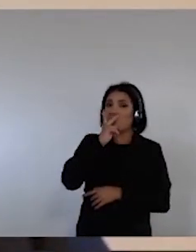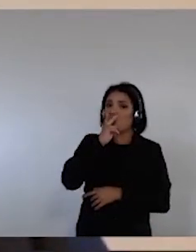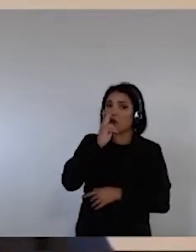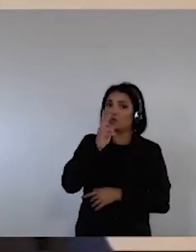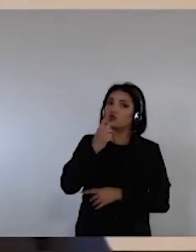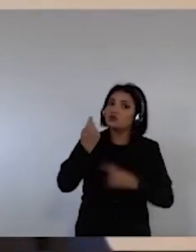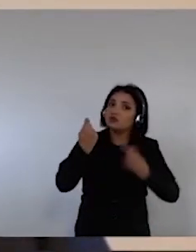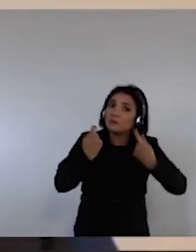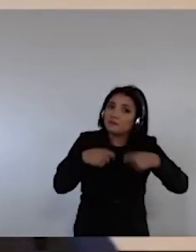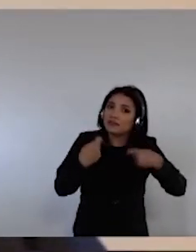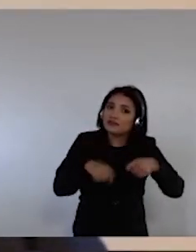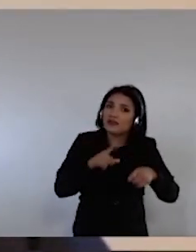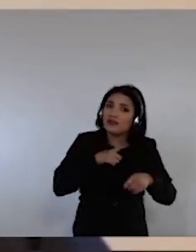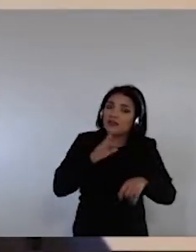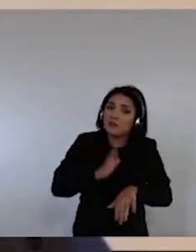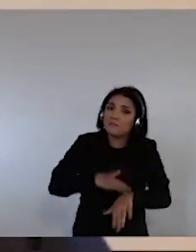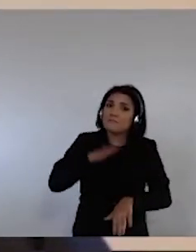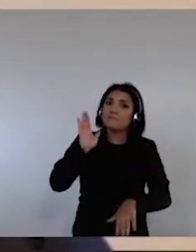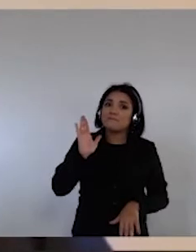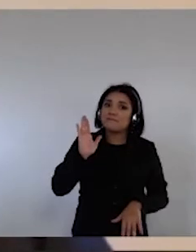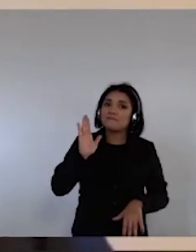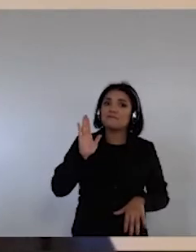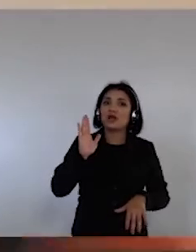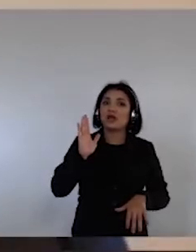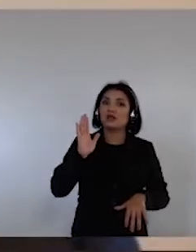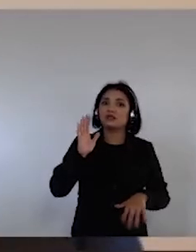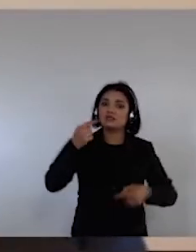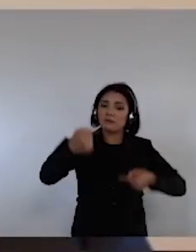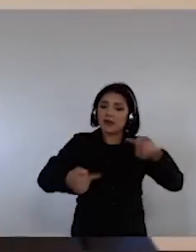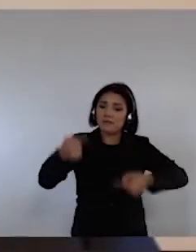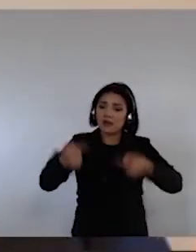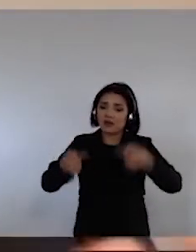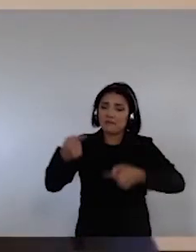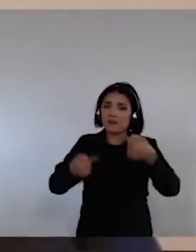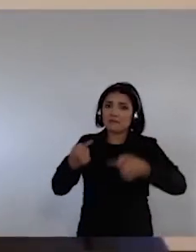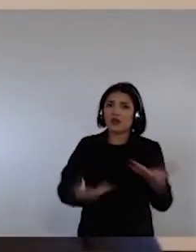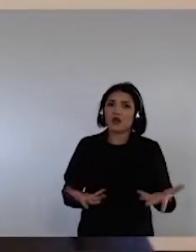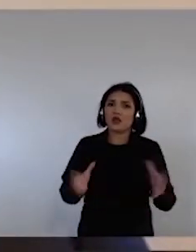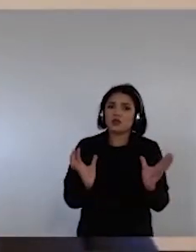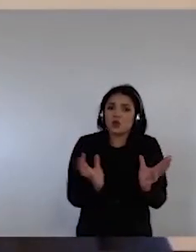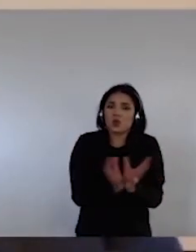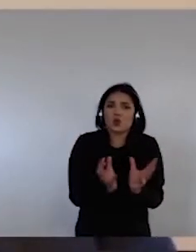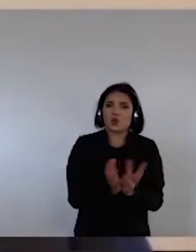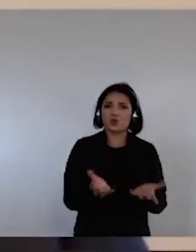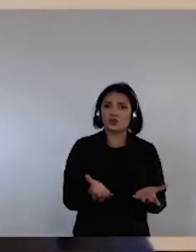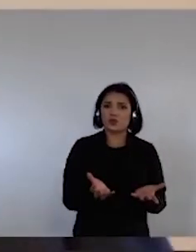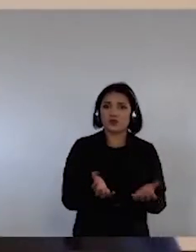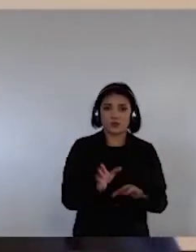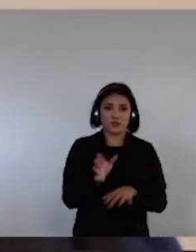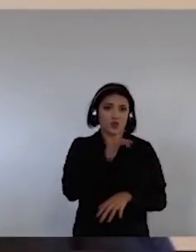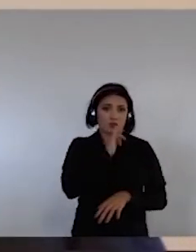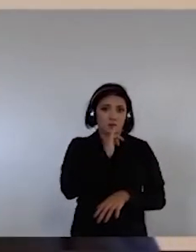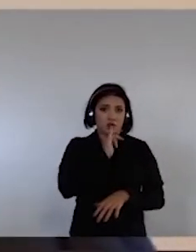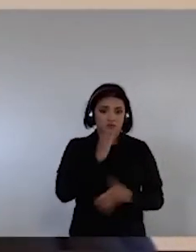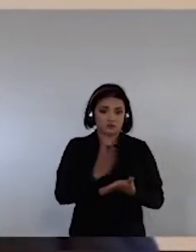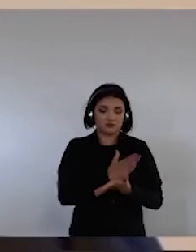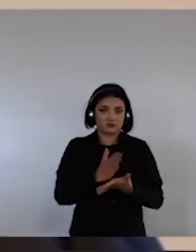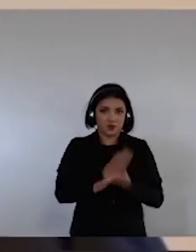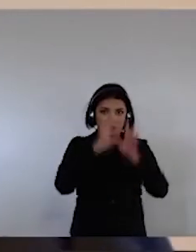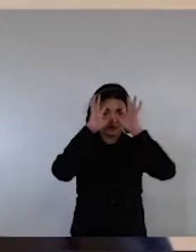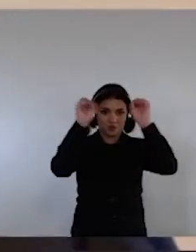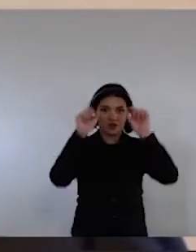citar 4, 5, 6 que estão desalinhados com essa convicção, mas a partir do momento em que ele cita 3, 4 ou